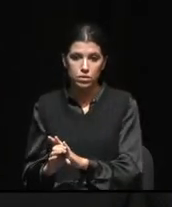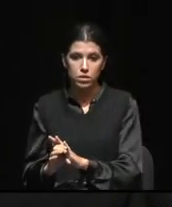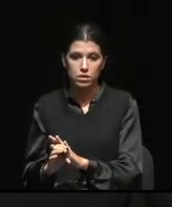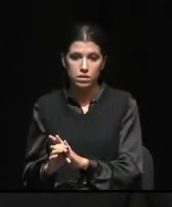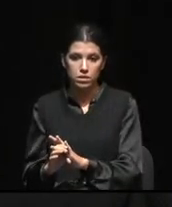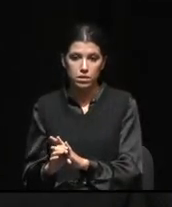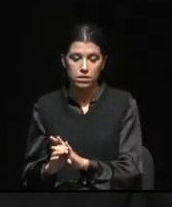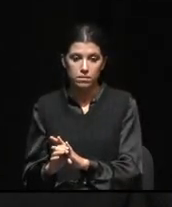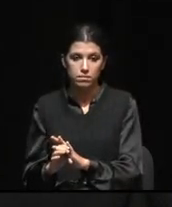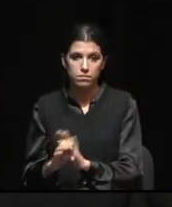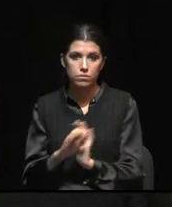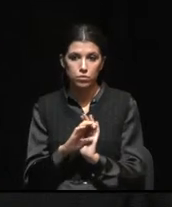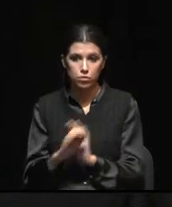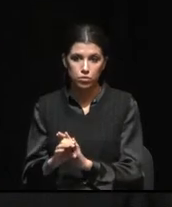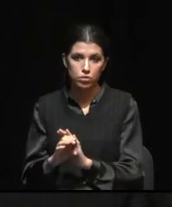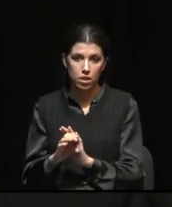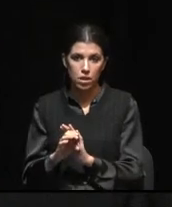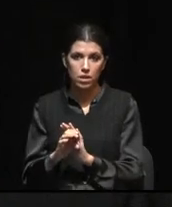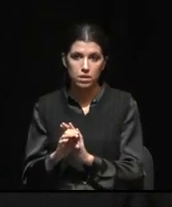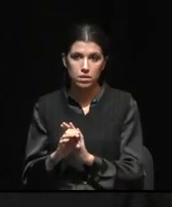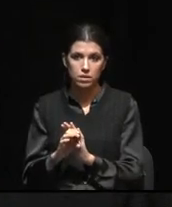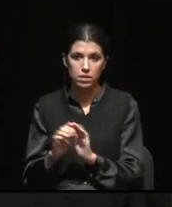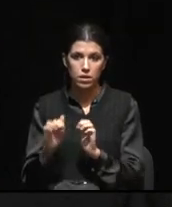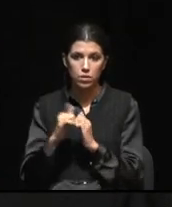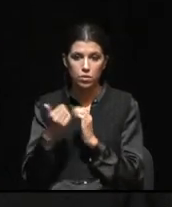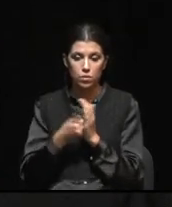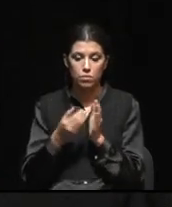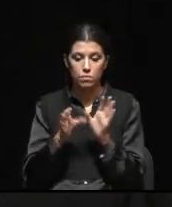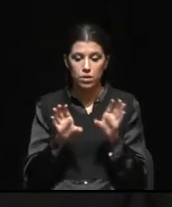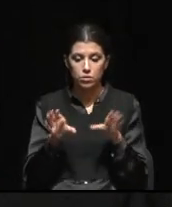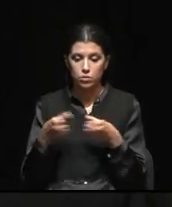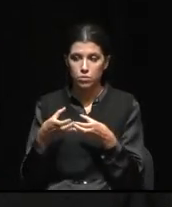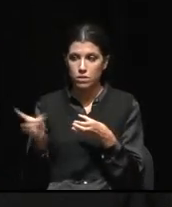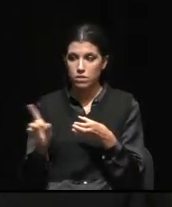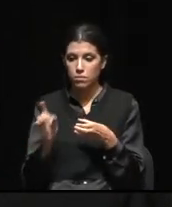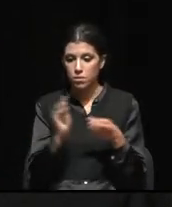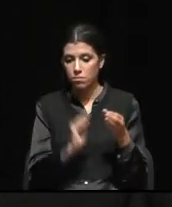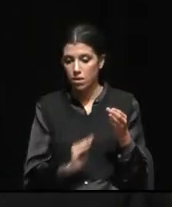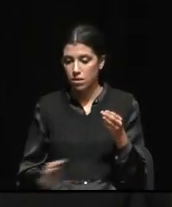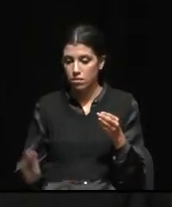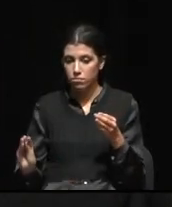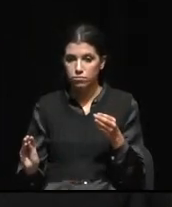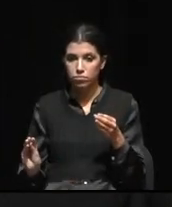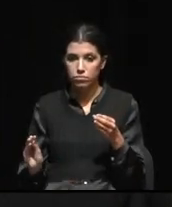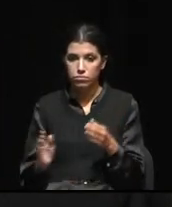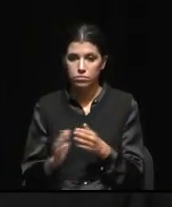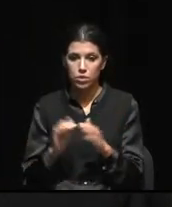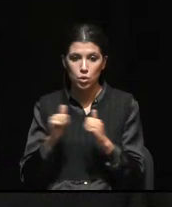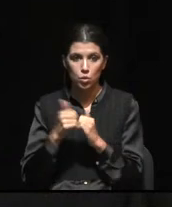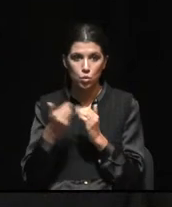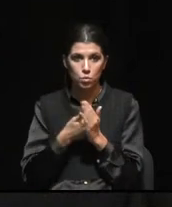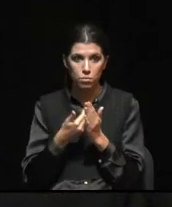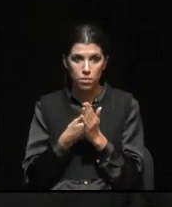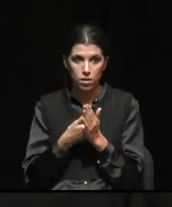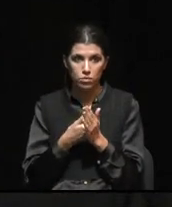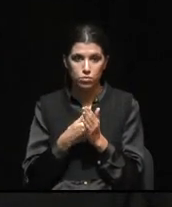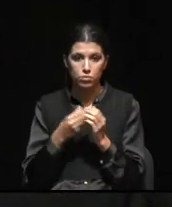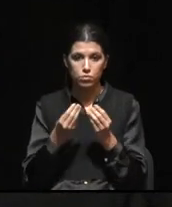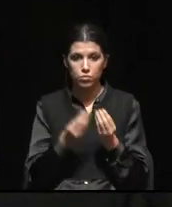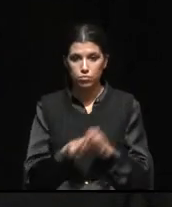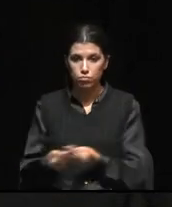que o chega passa para a primeira comissão não tem que ser votada é aceito pela baixa para a primeira